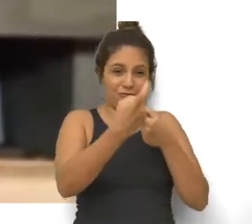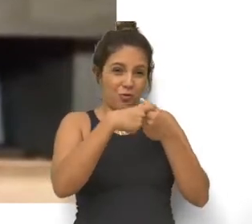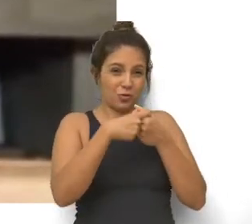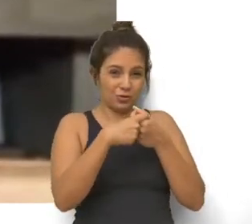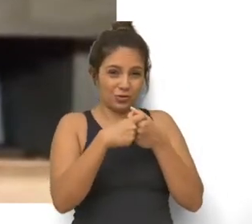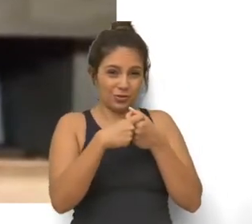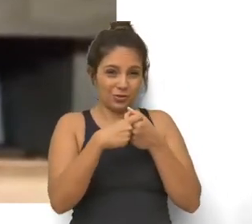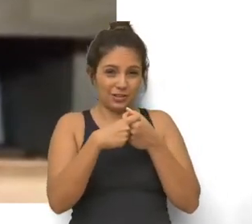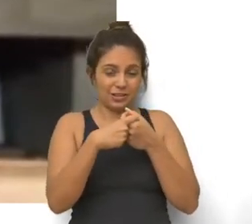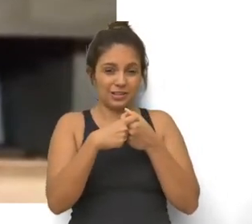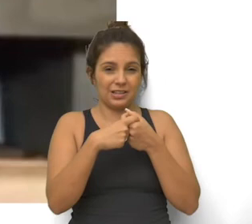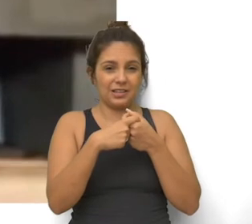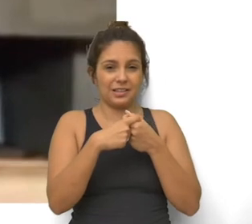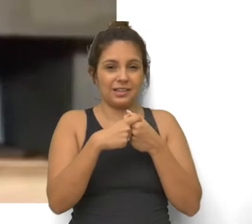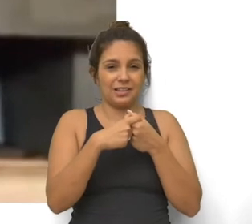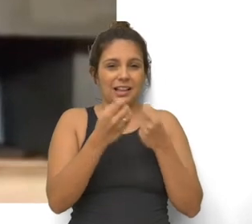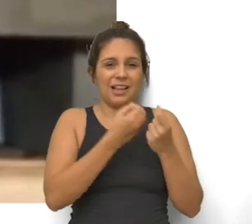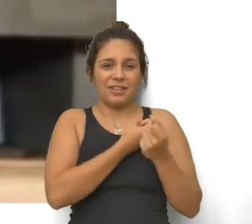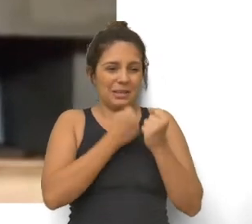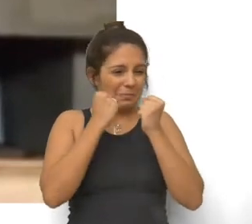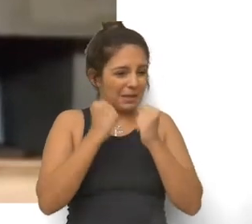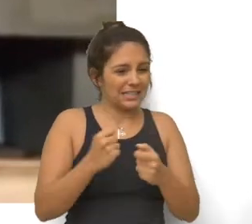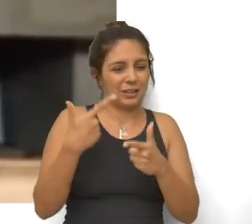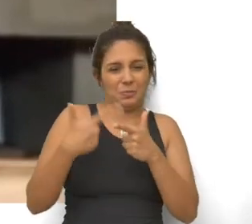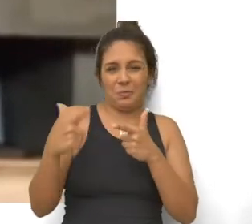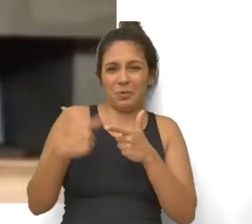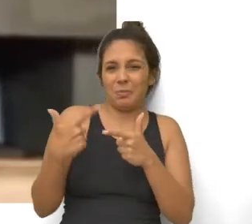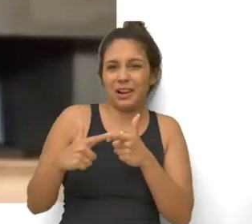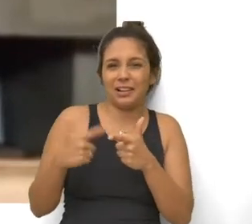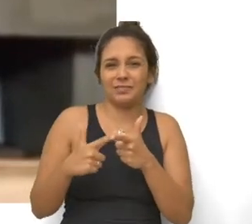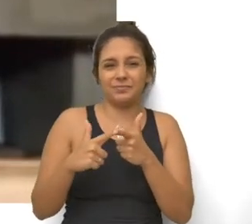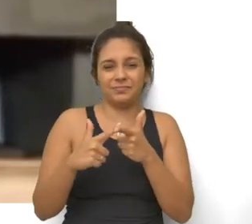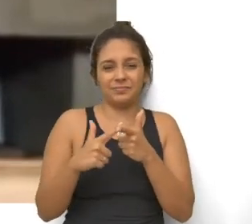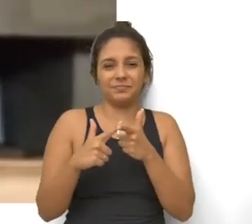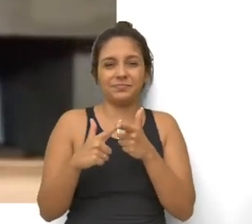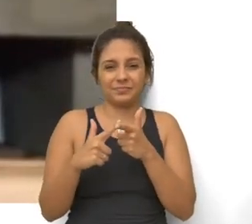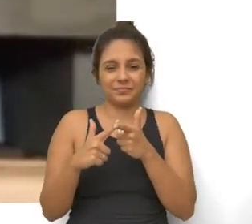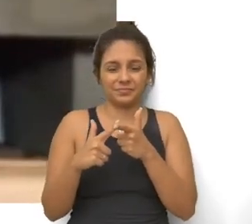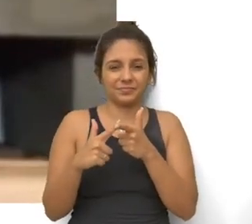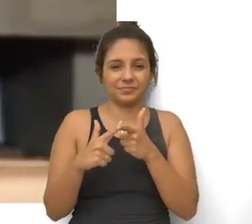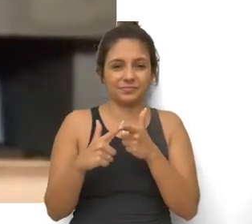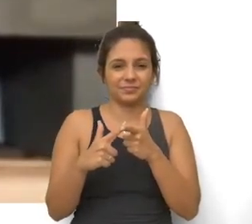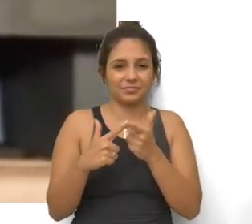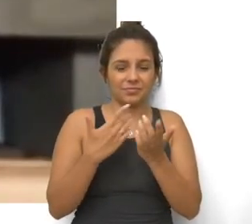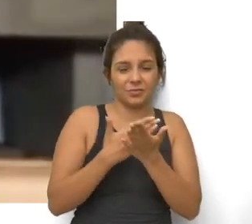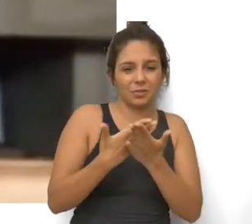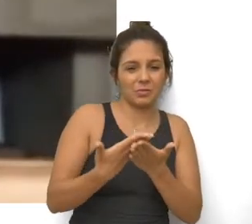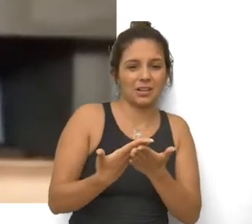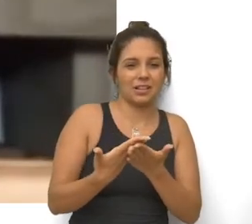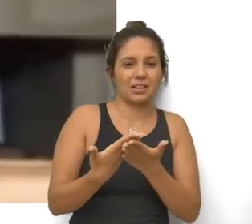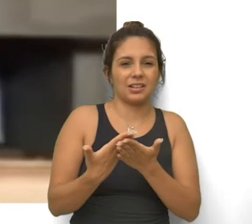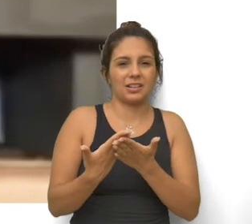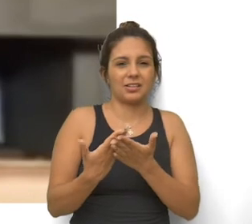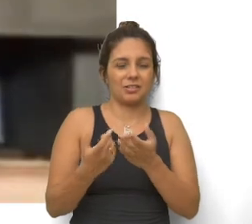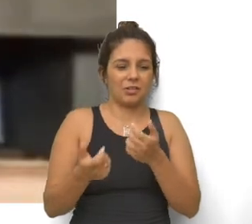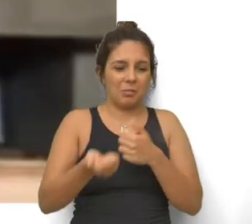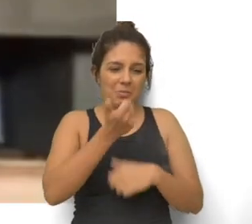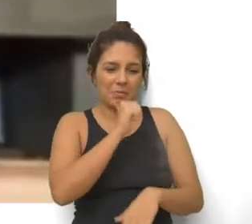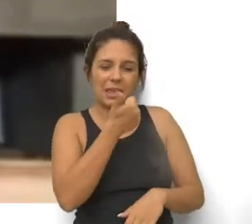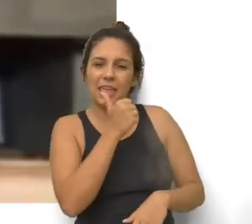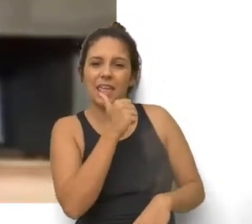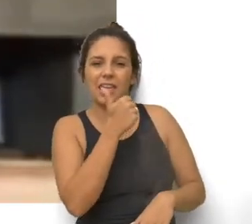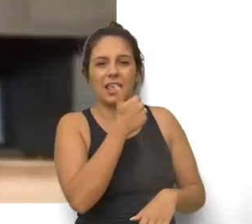começou a ficar muito mais tensa de novo, os problemas da Elizabeth voltam, e ela começa a voltar a beber,